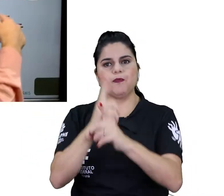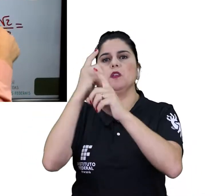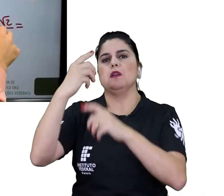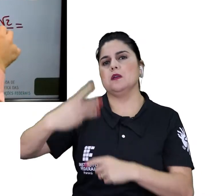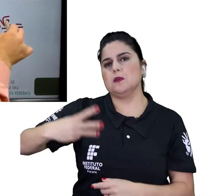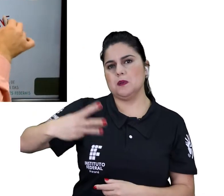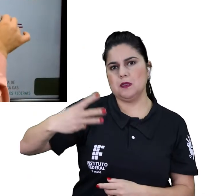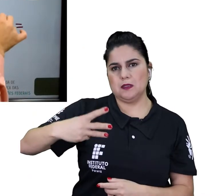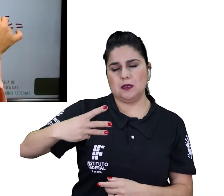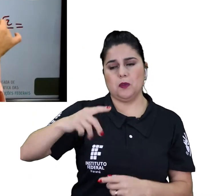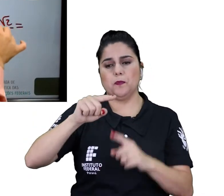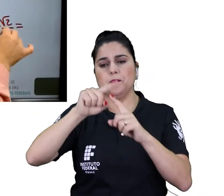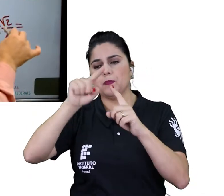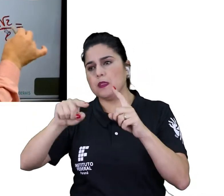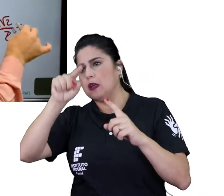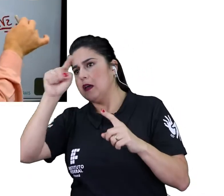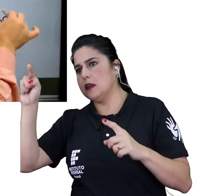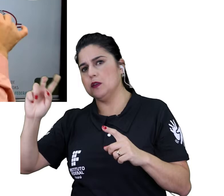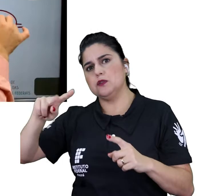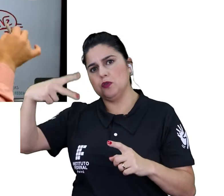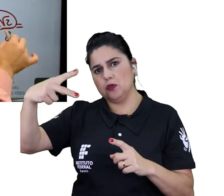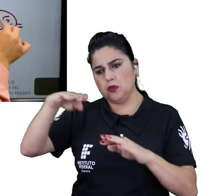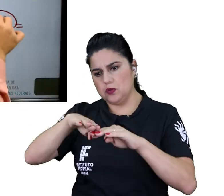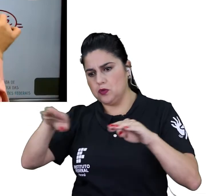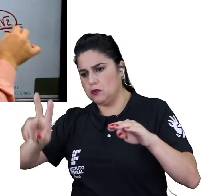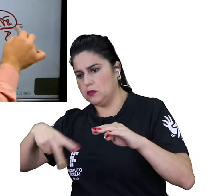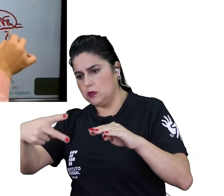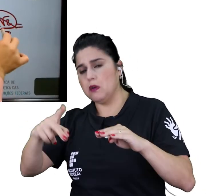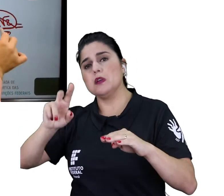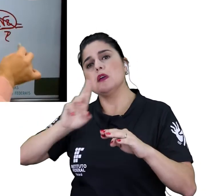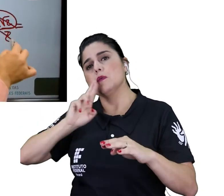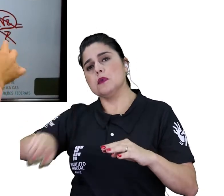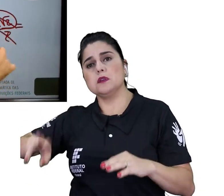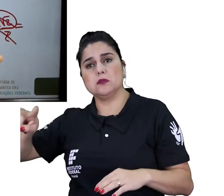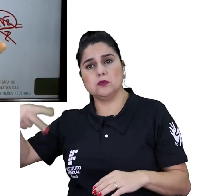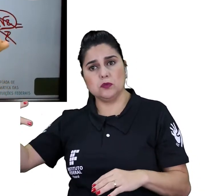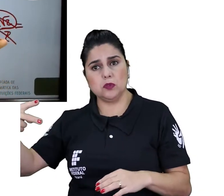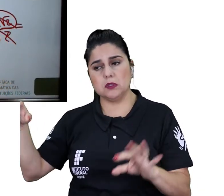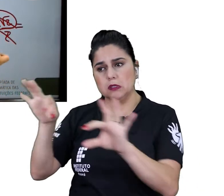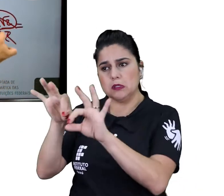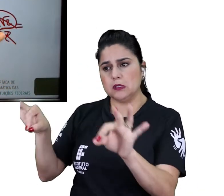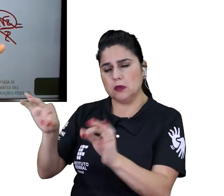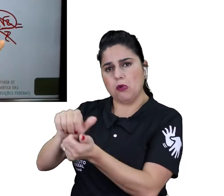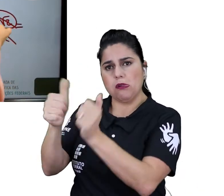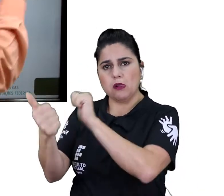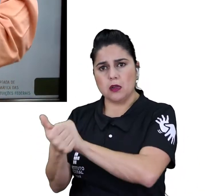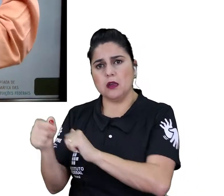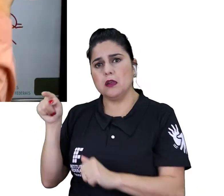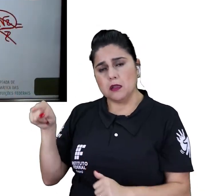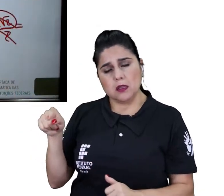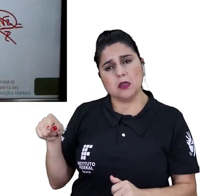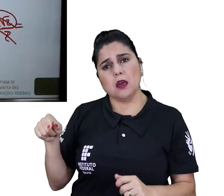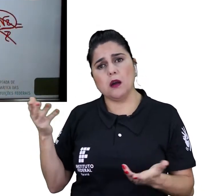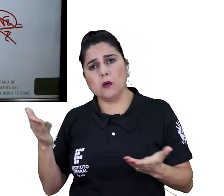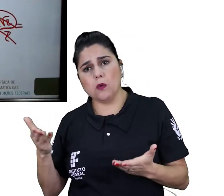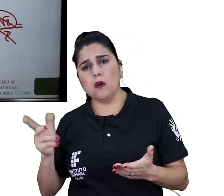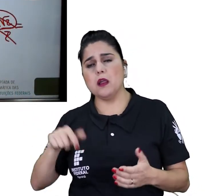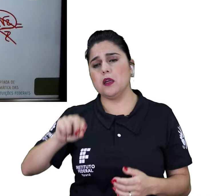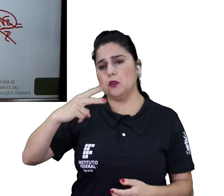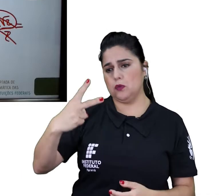encontro o terceiro. Raiz de 2 sobre 2 é 2, simplifica com 2 aqui, de fato vai dar